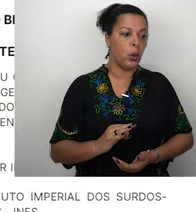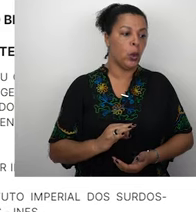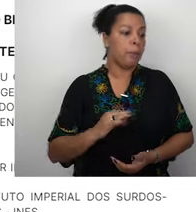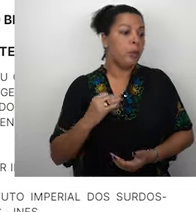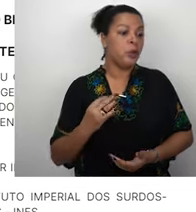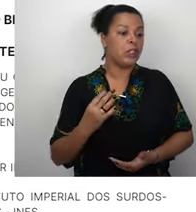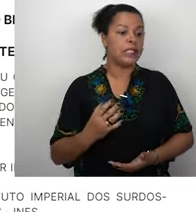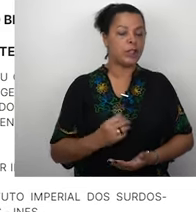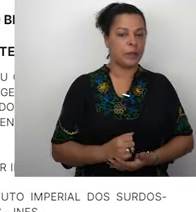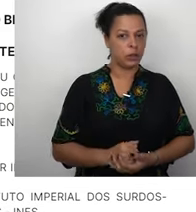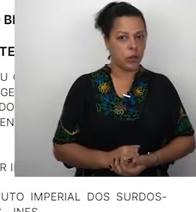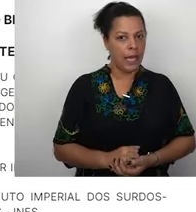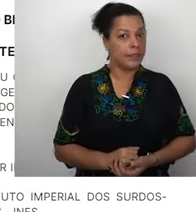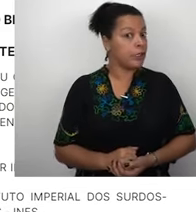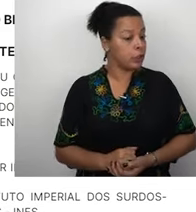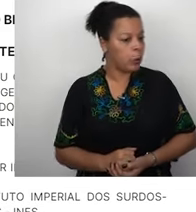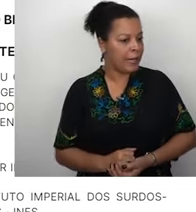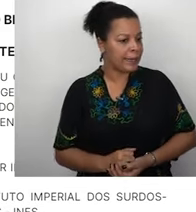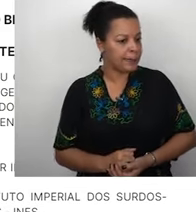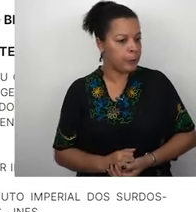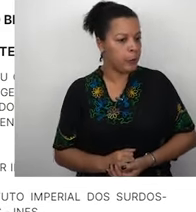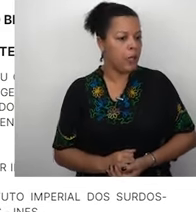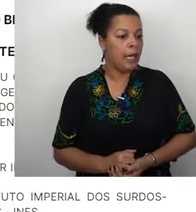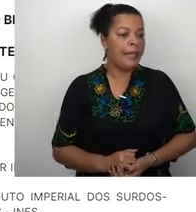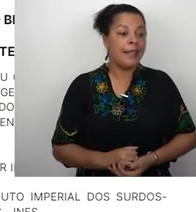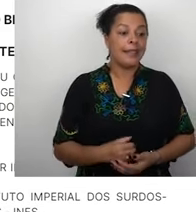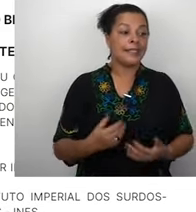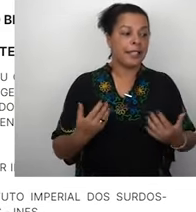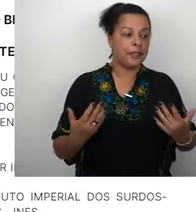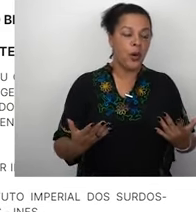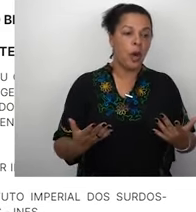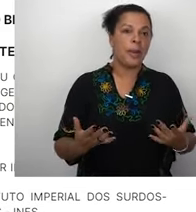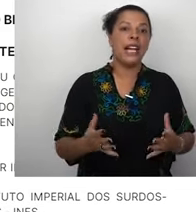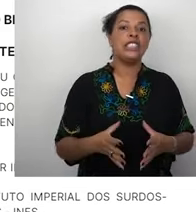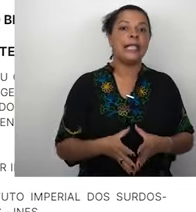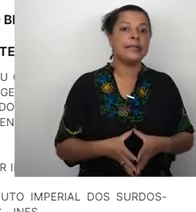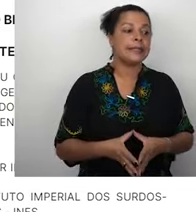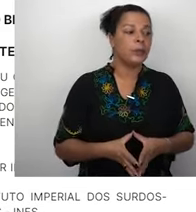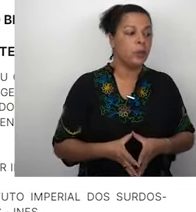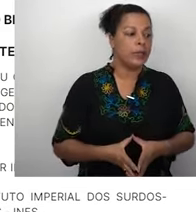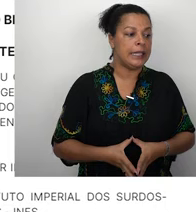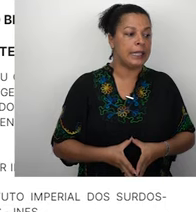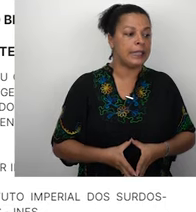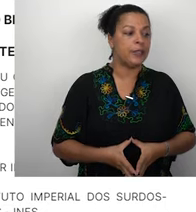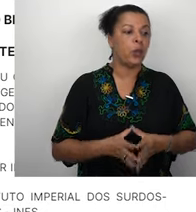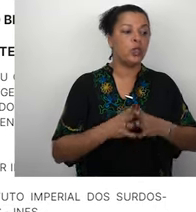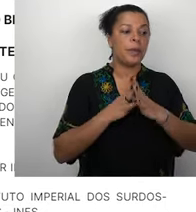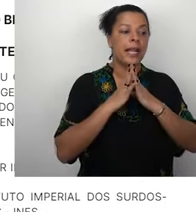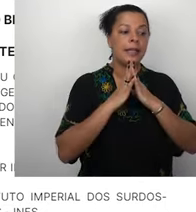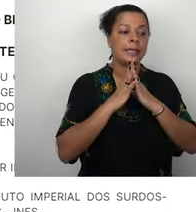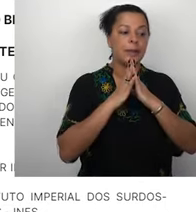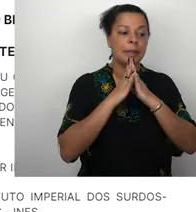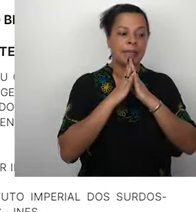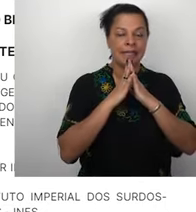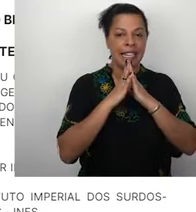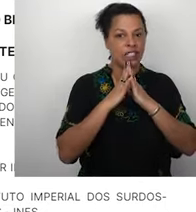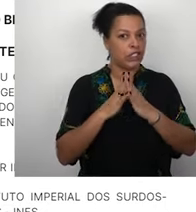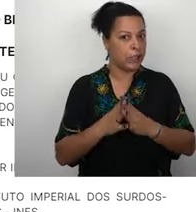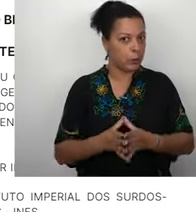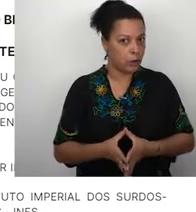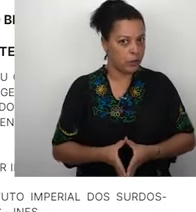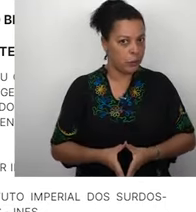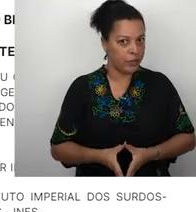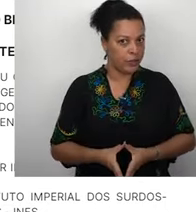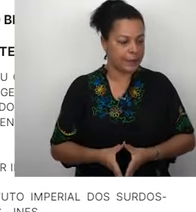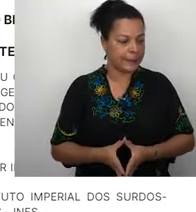Rouet, diretor, por motivos pessoais, deixou o Brasil. Desta forma, a direção do INES ficou sob a